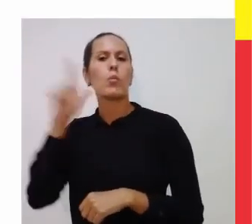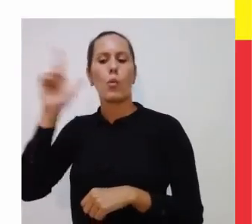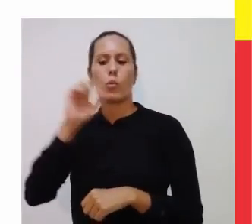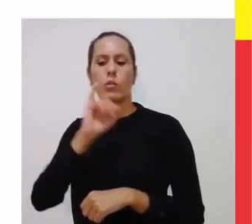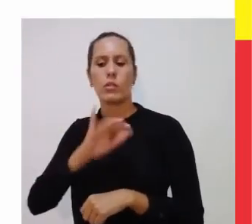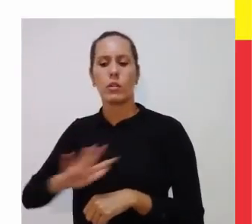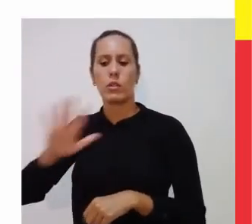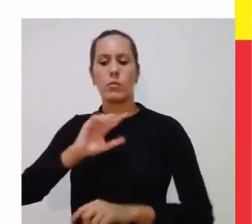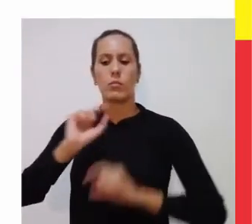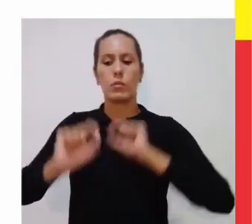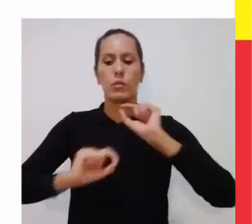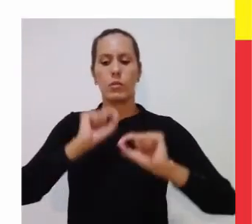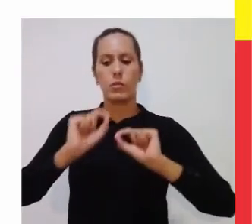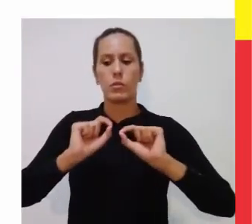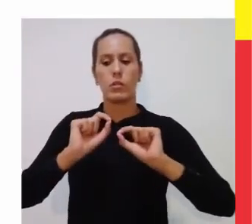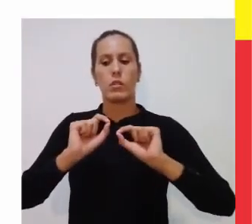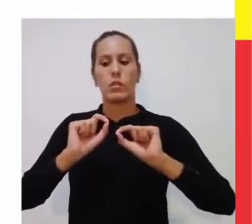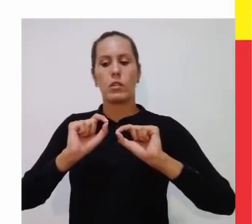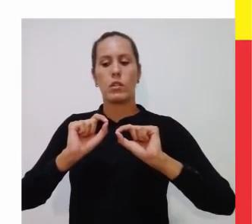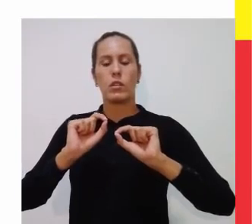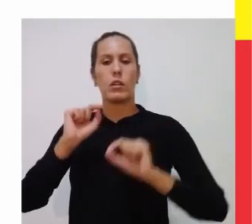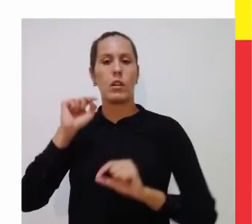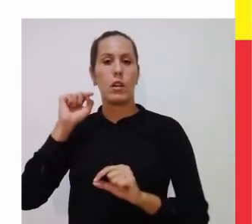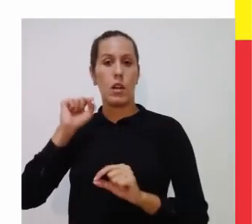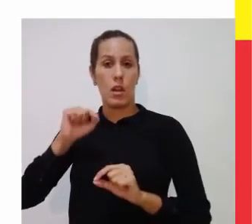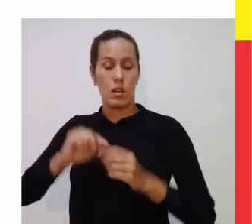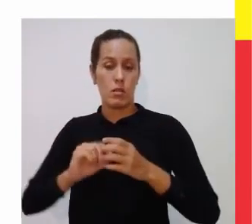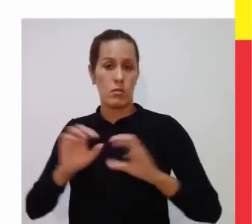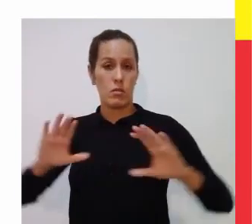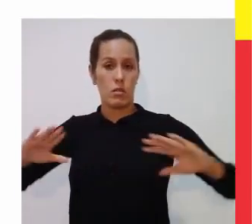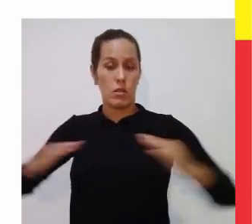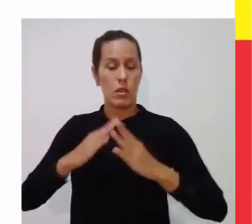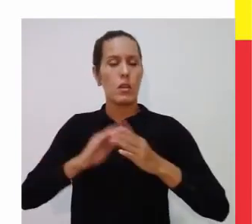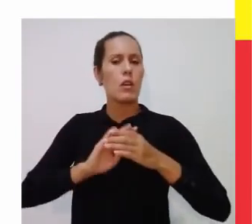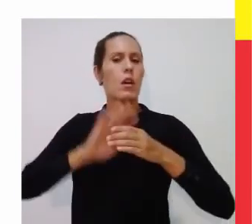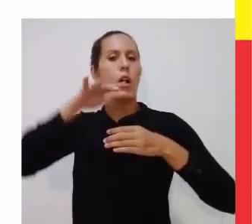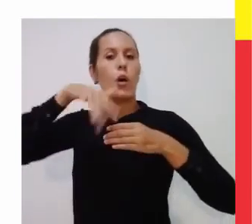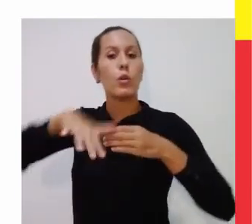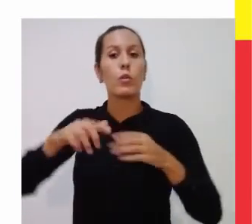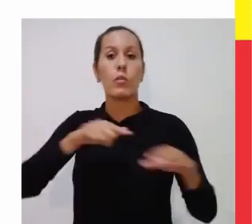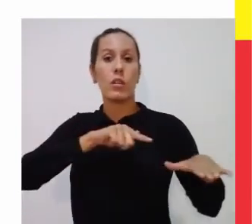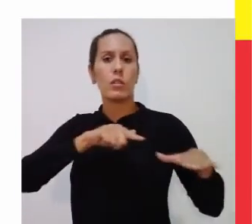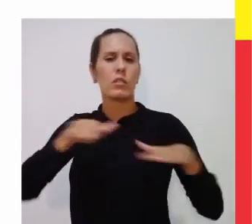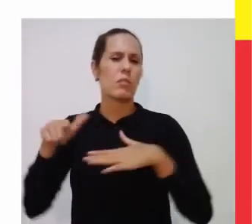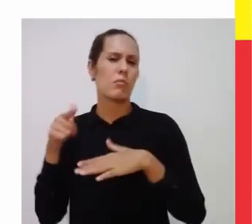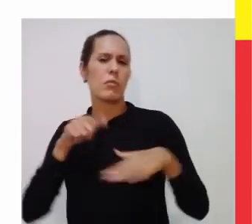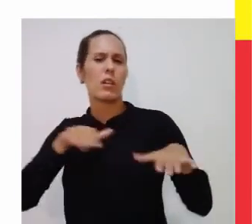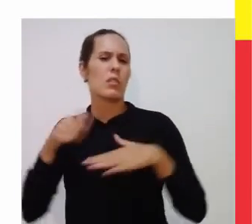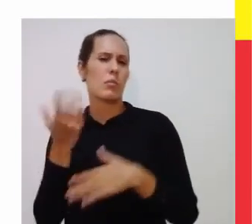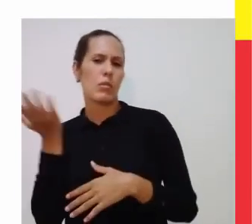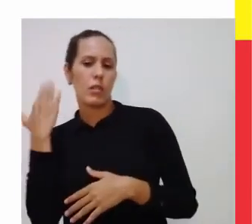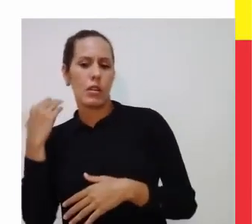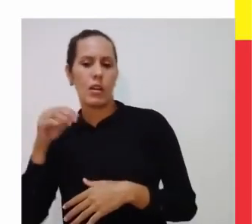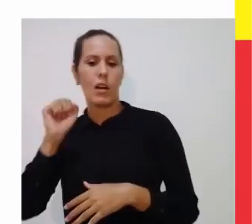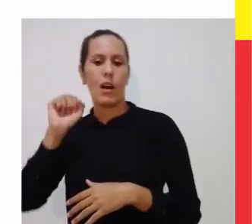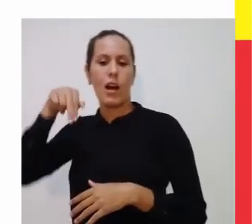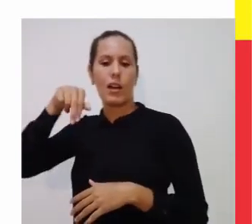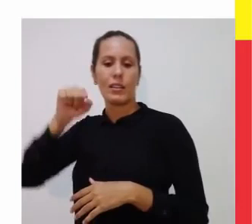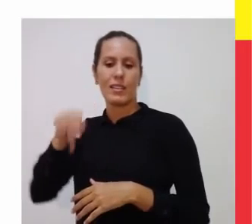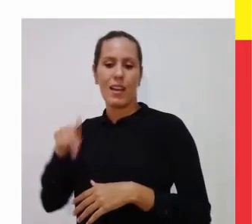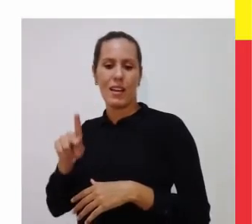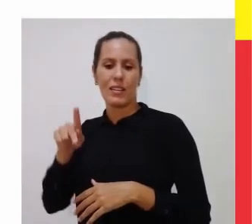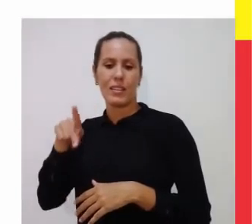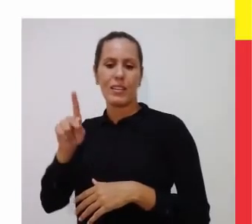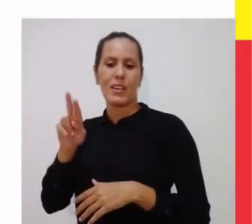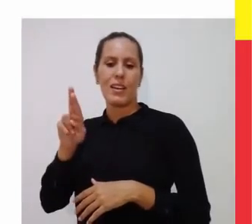uma próxima imagem também que mostra um dos vulcões que atualmente entrou em erupção umas semanas atrás, chamado Anak Krakatoa.